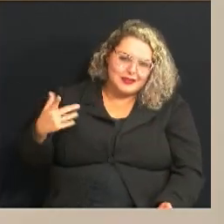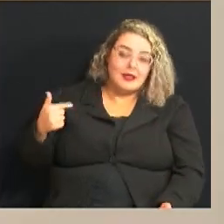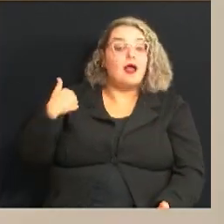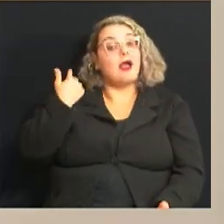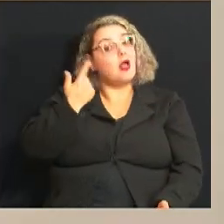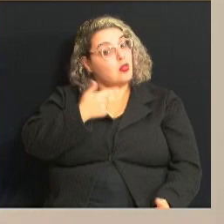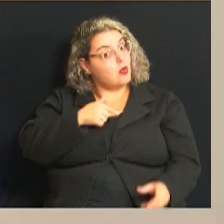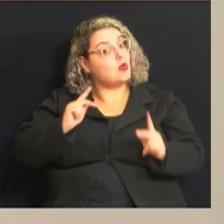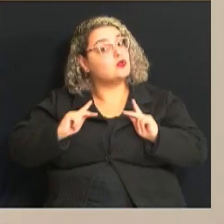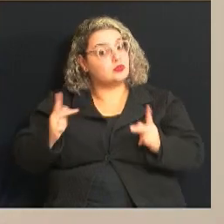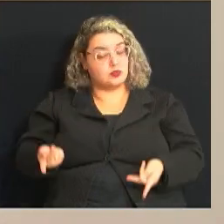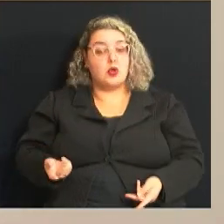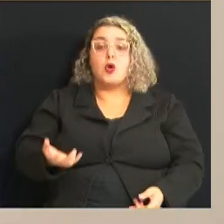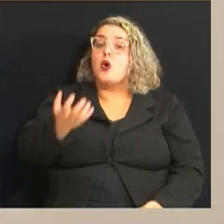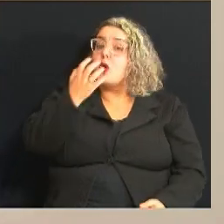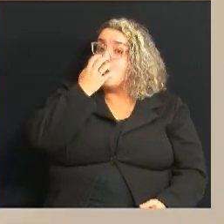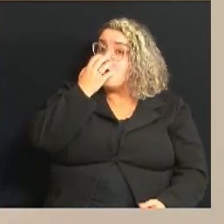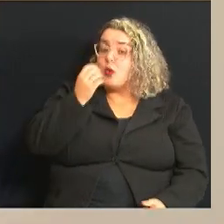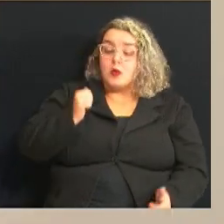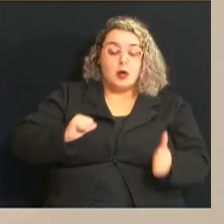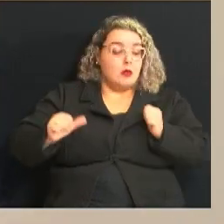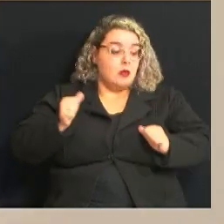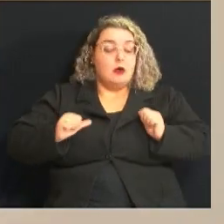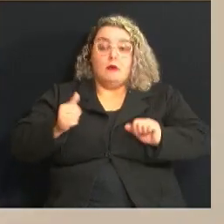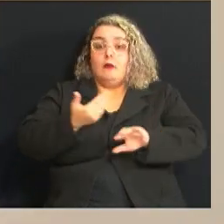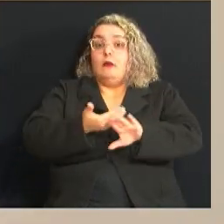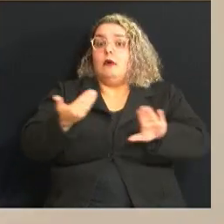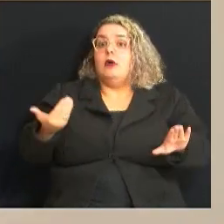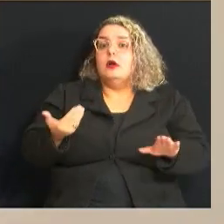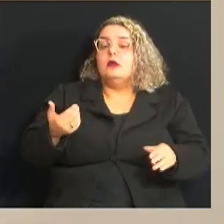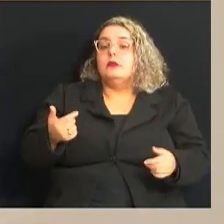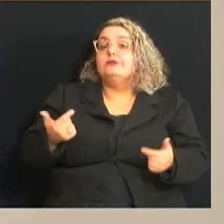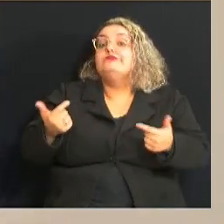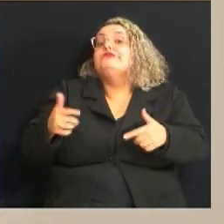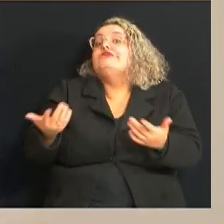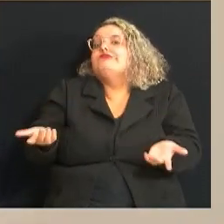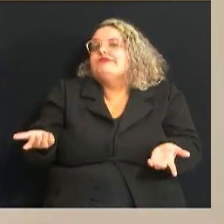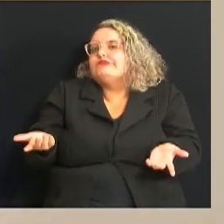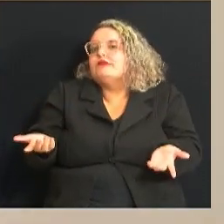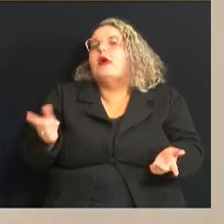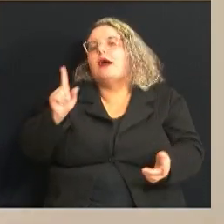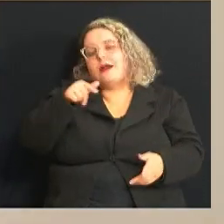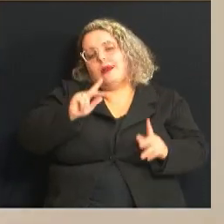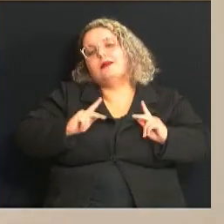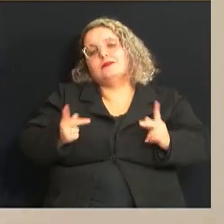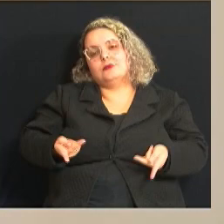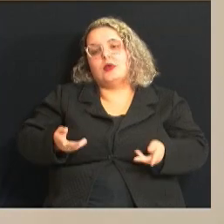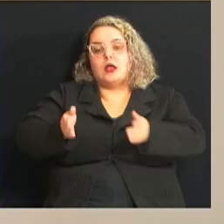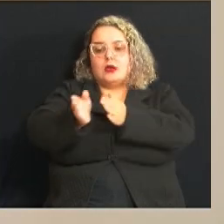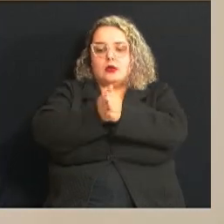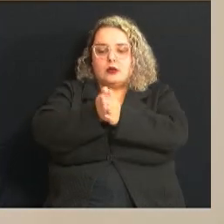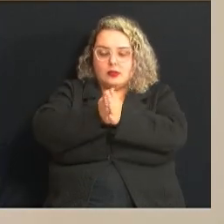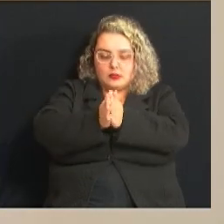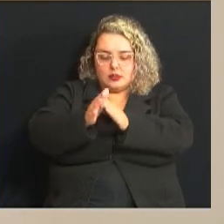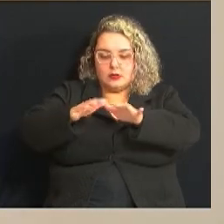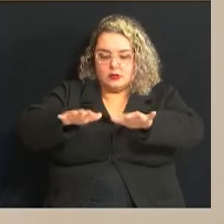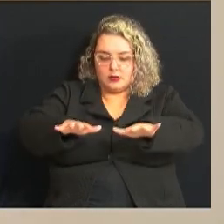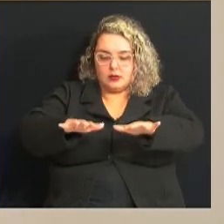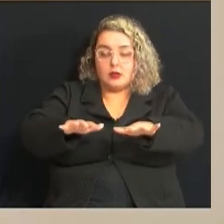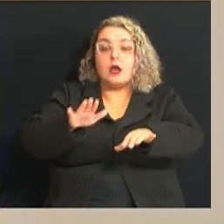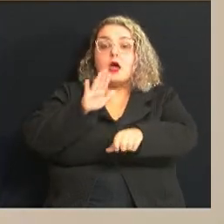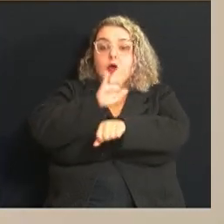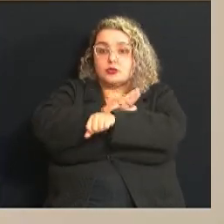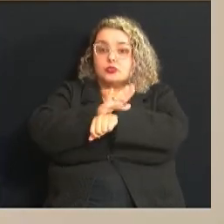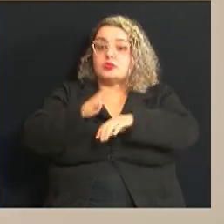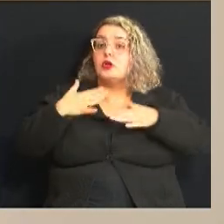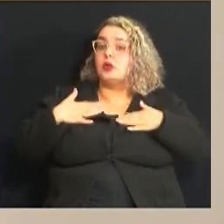nosso. Um cachorro com ansiedade de separação, da onde que vem isso? Né? Então o reiki vem para a gente ajudar tanto na parte física